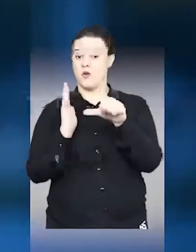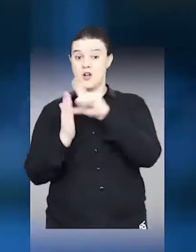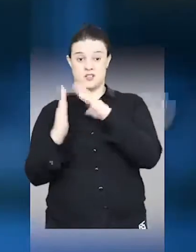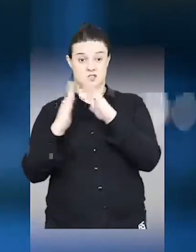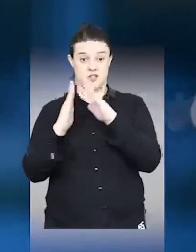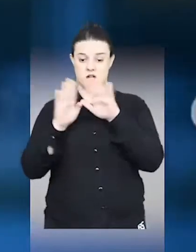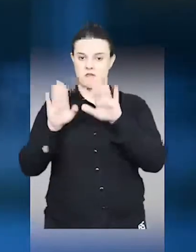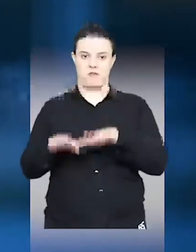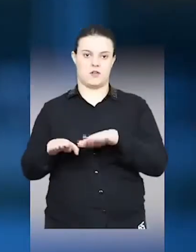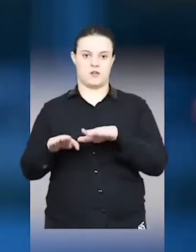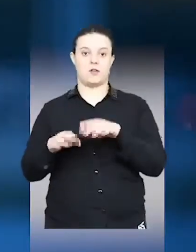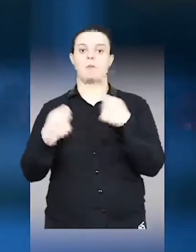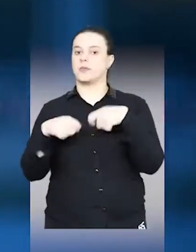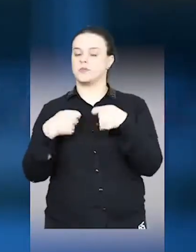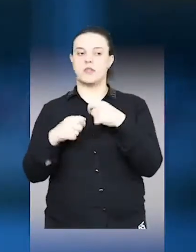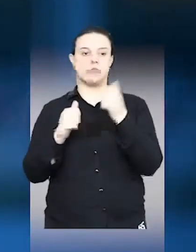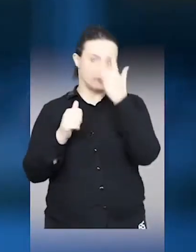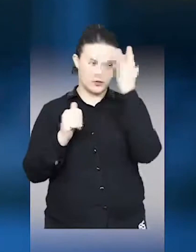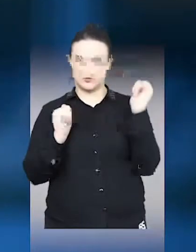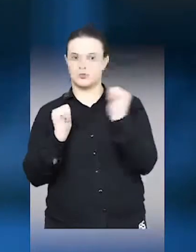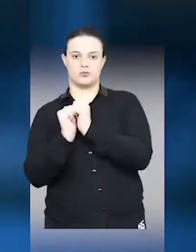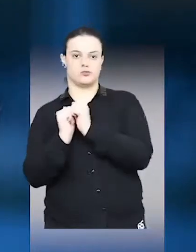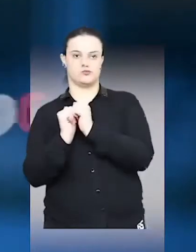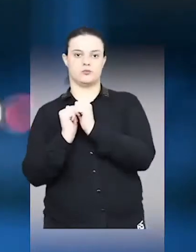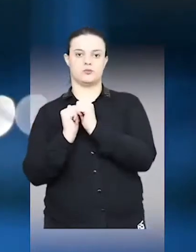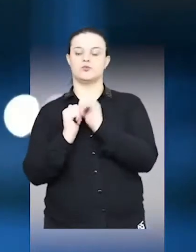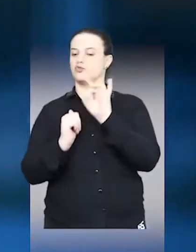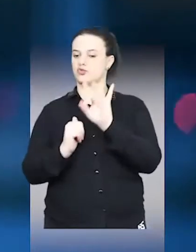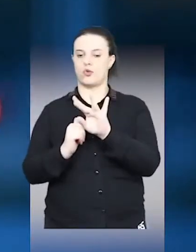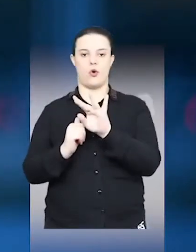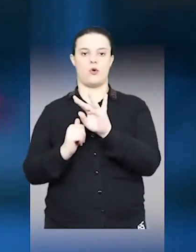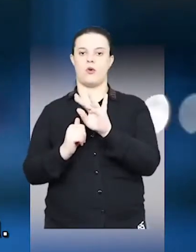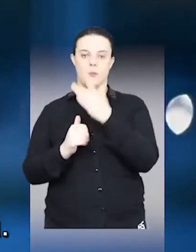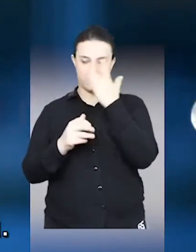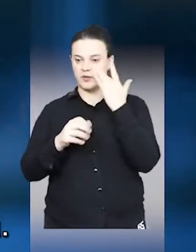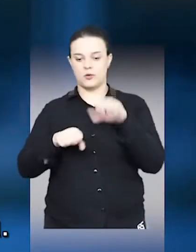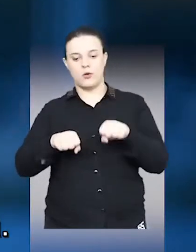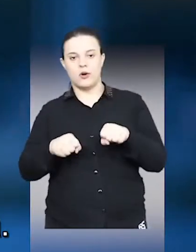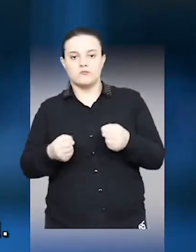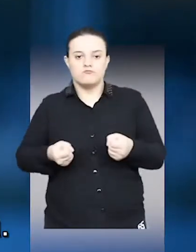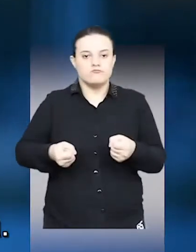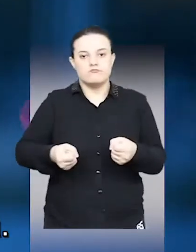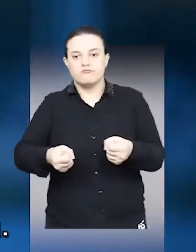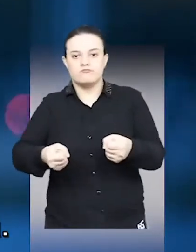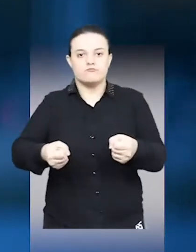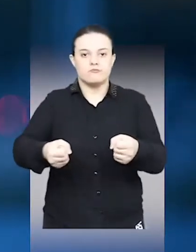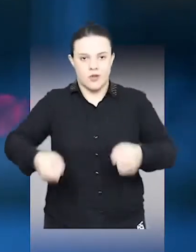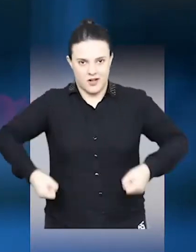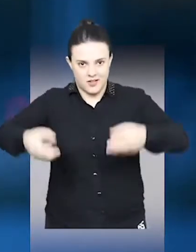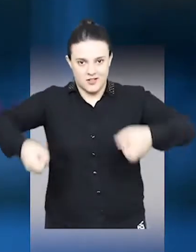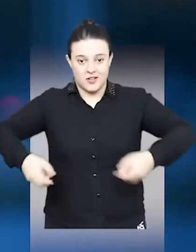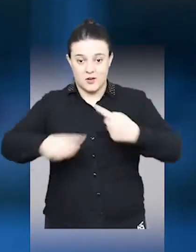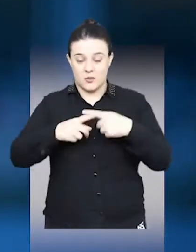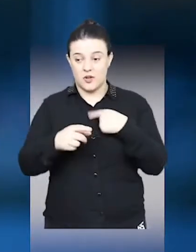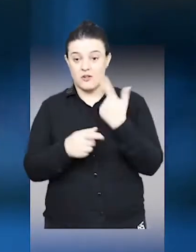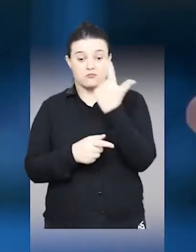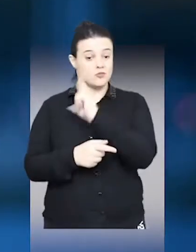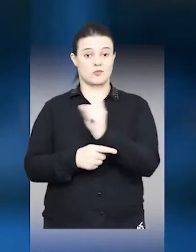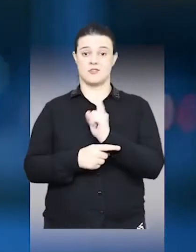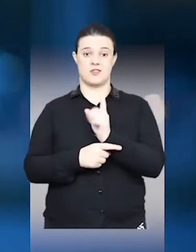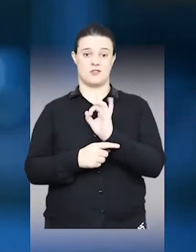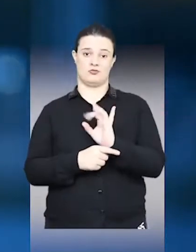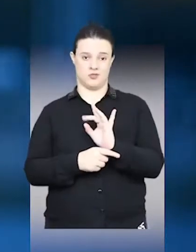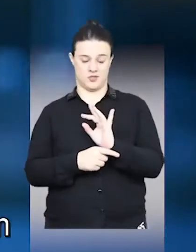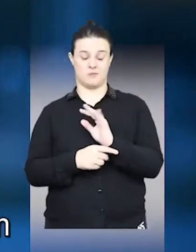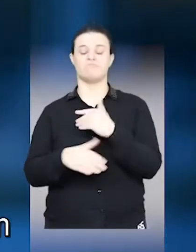não saía de casa se alguém com acompanhante, sempre é com acompanhante ou alguém empurrando minha cadeira, né? José Santos, atleta de rugby